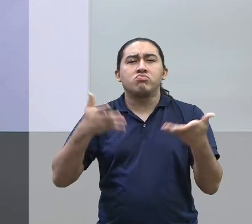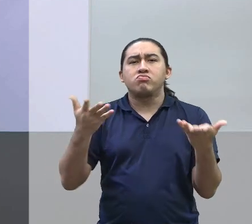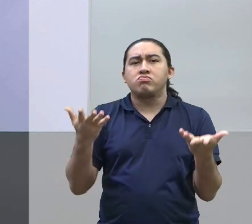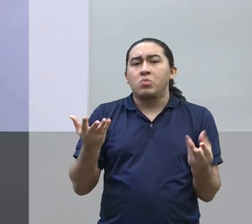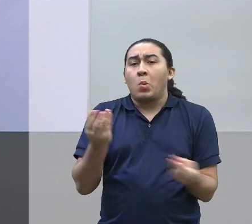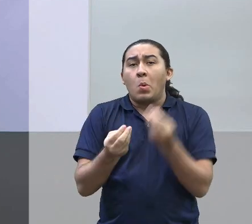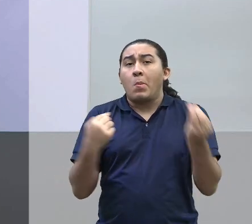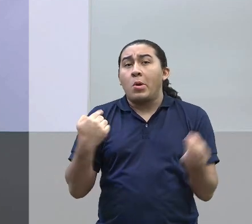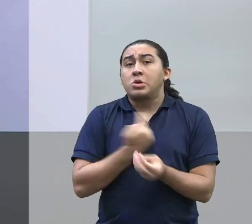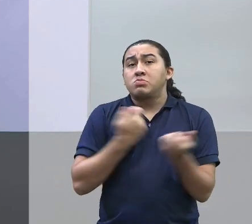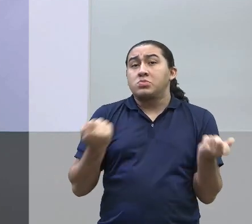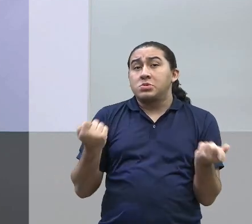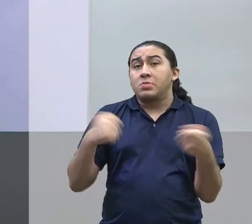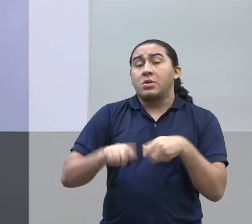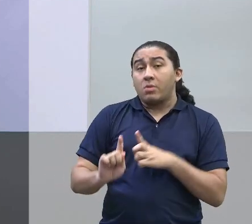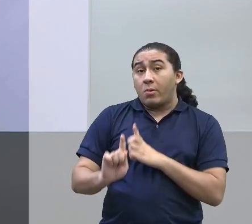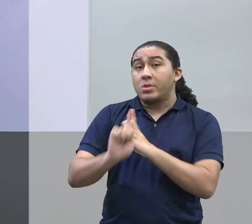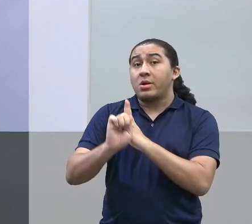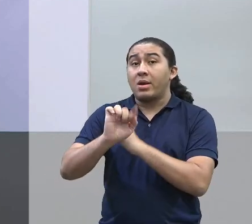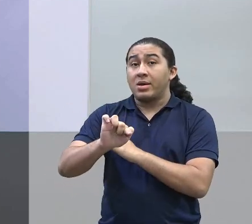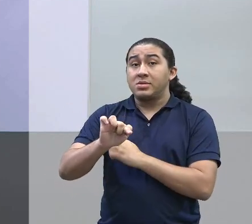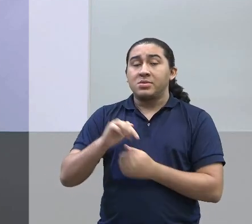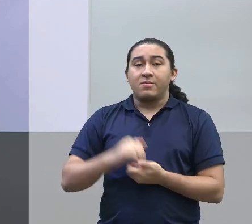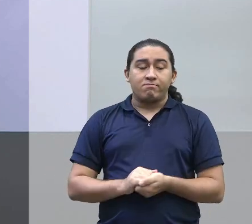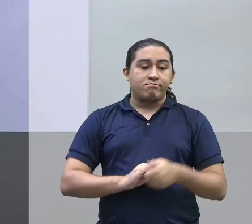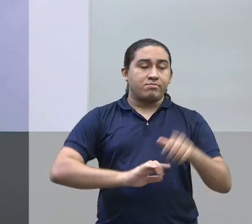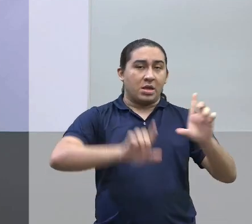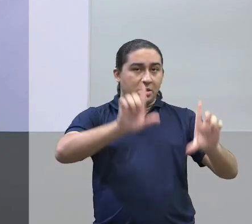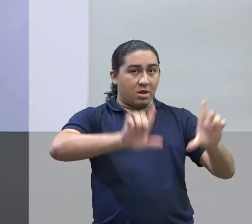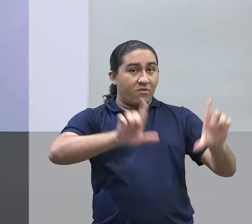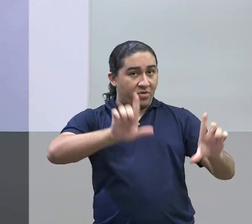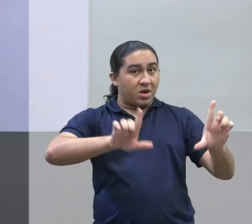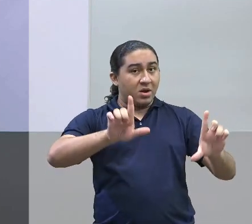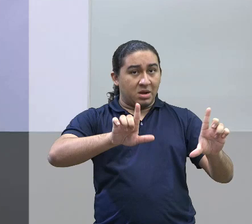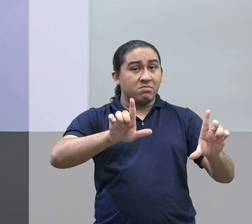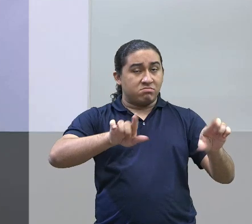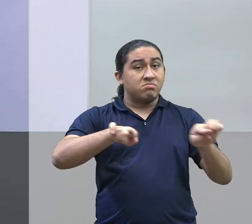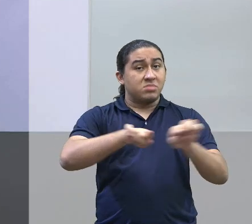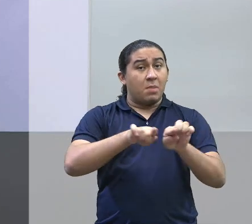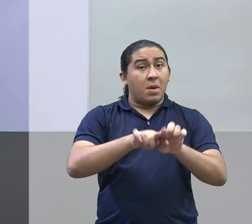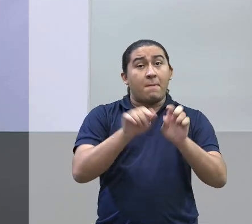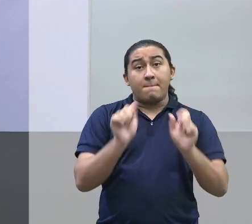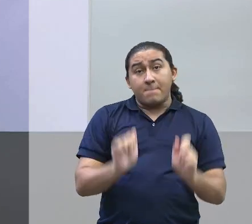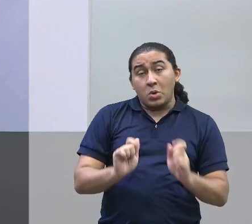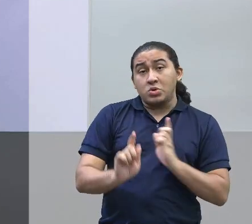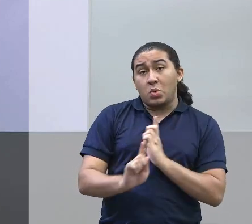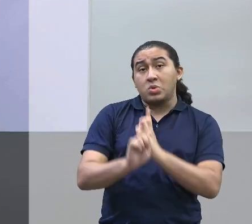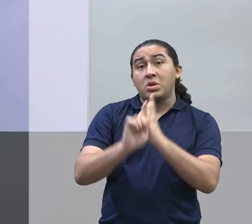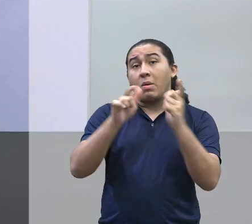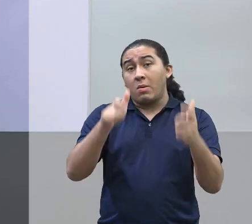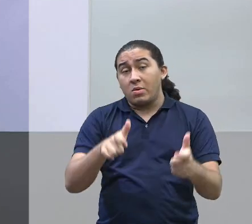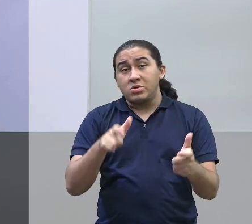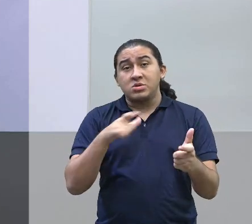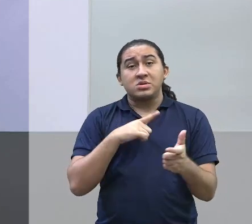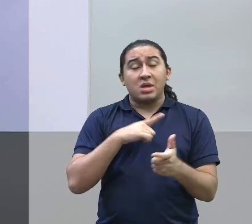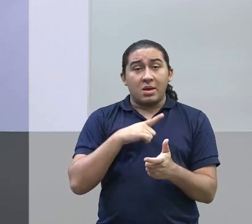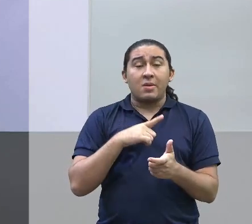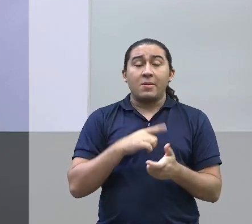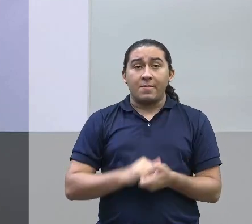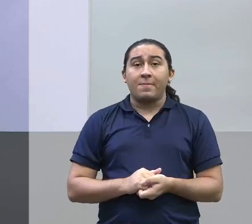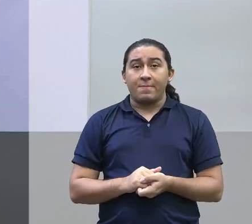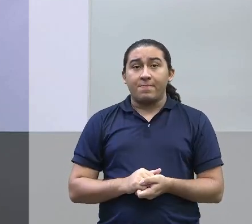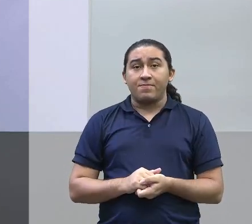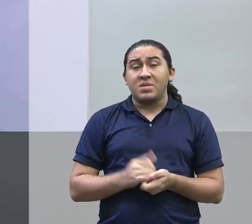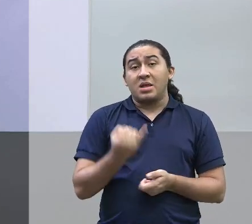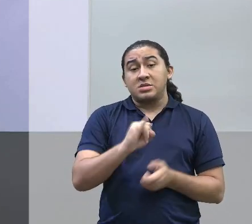nós encontramos notícia? Na televisão aberta, também, na televisão também que é fechada,